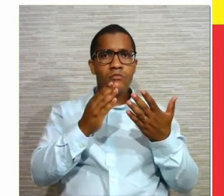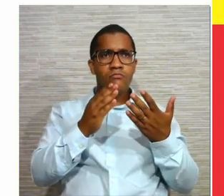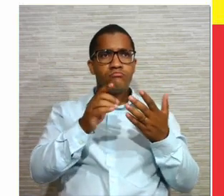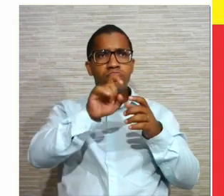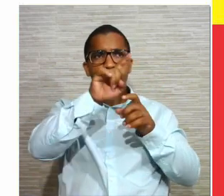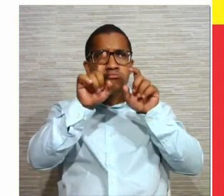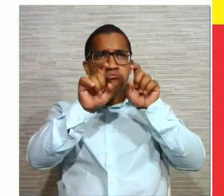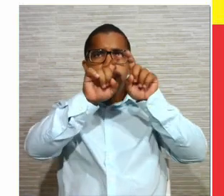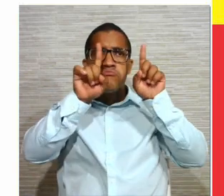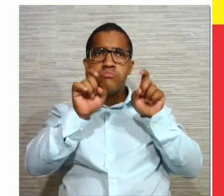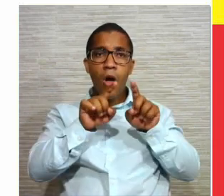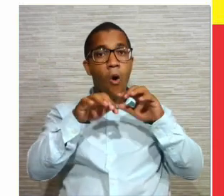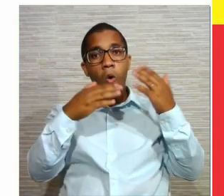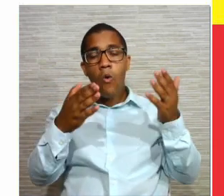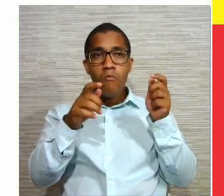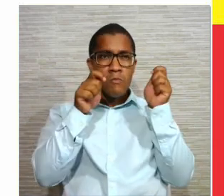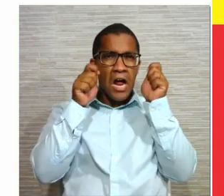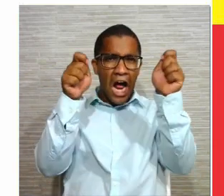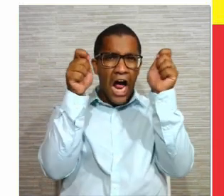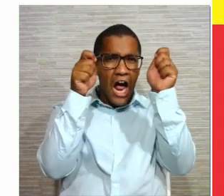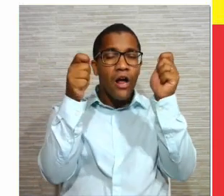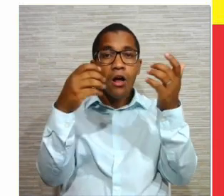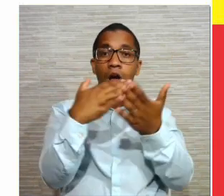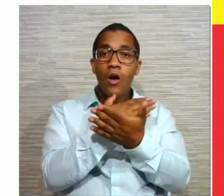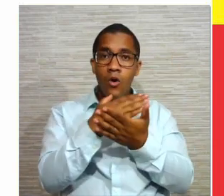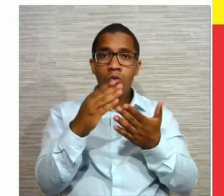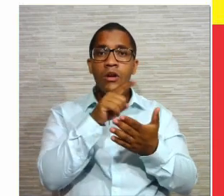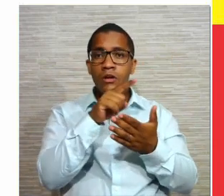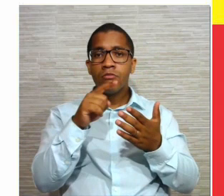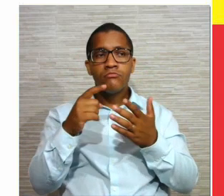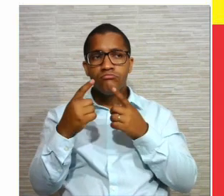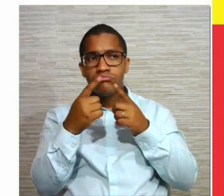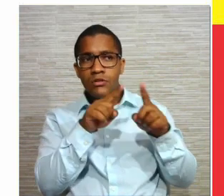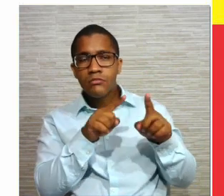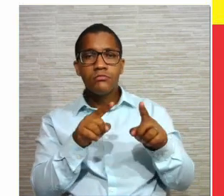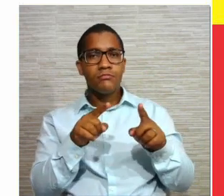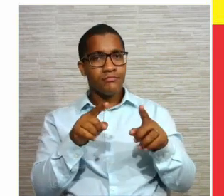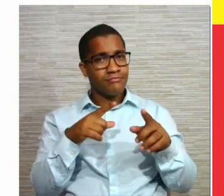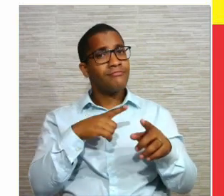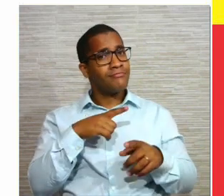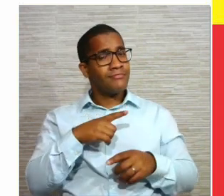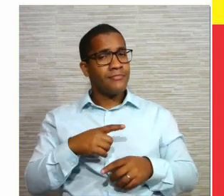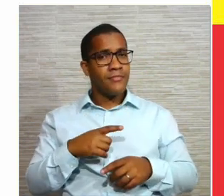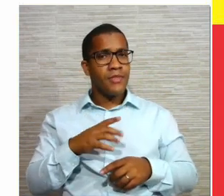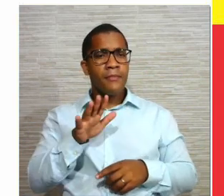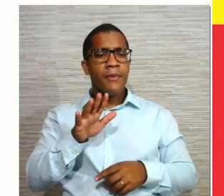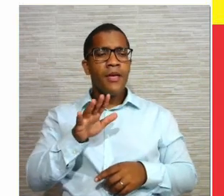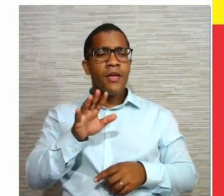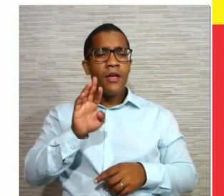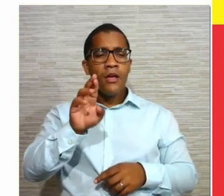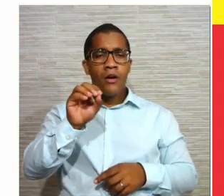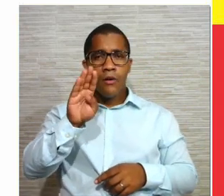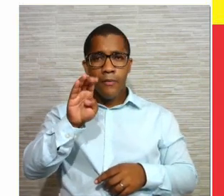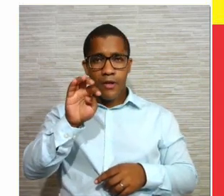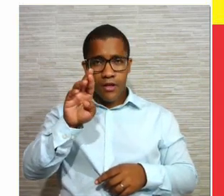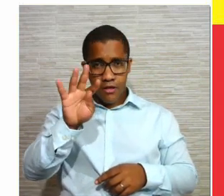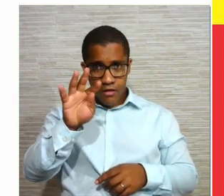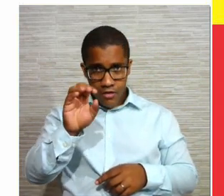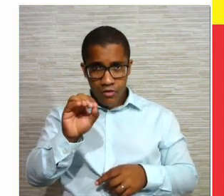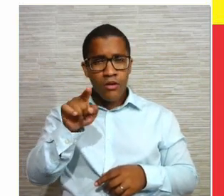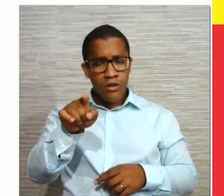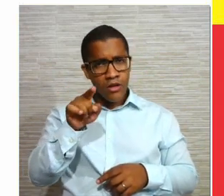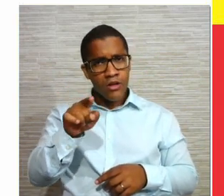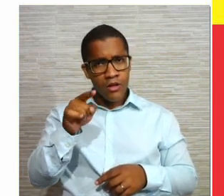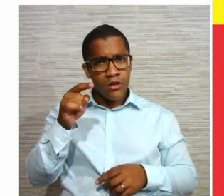com alguma situação, elas ainda podem sofrer algum tipo de polêmica. Segundo Roberto Mugiati, né, um grande teórico